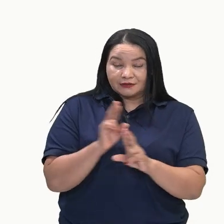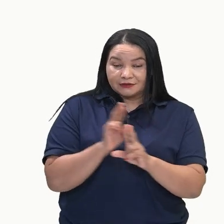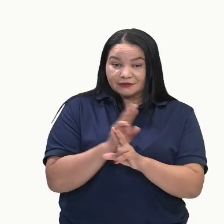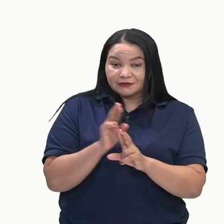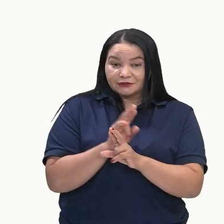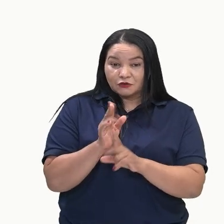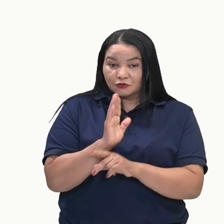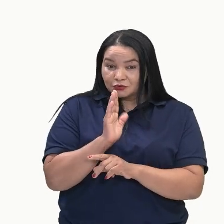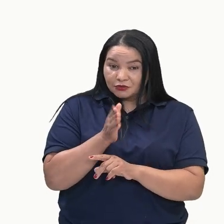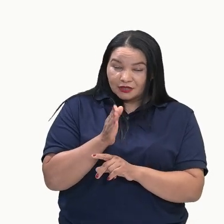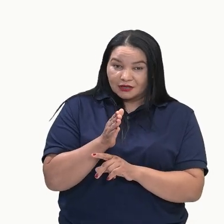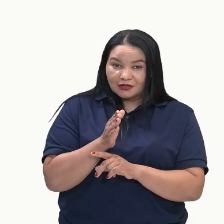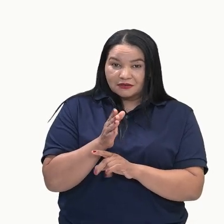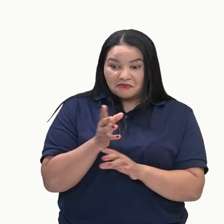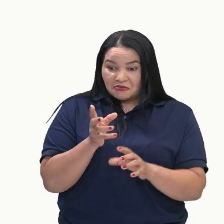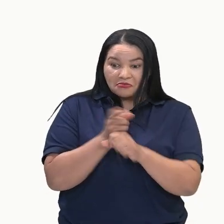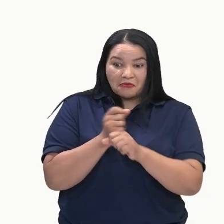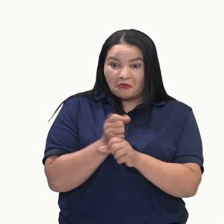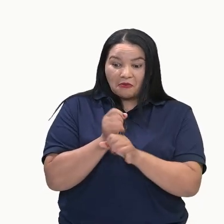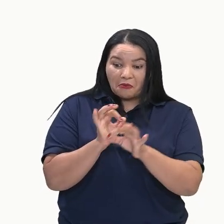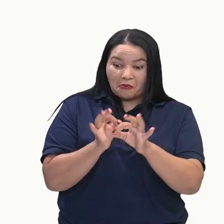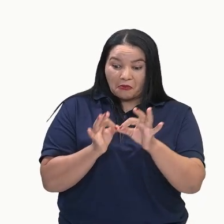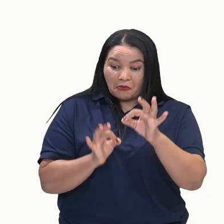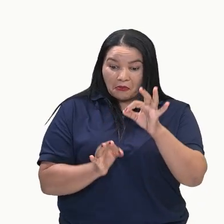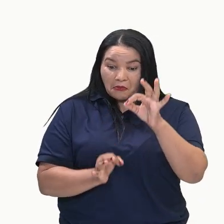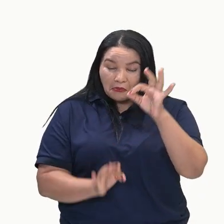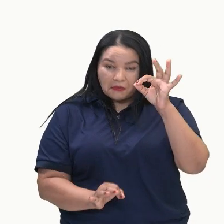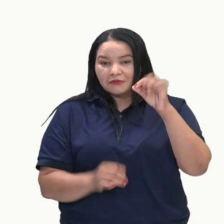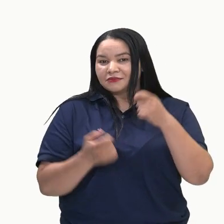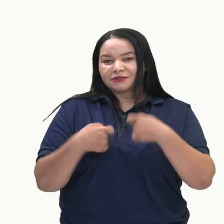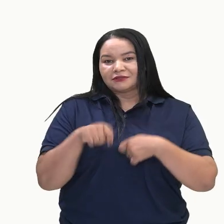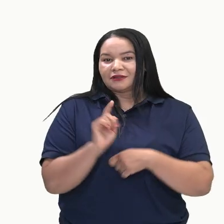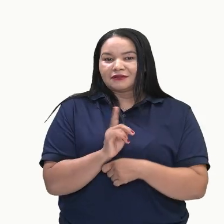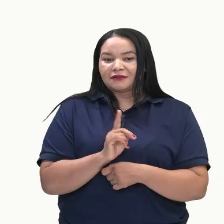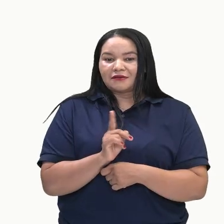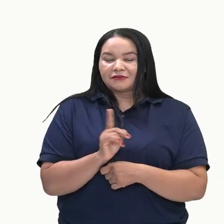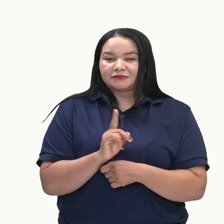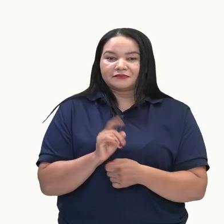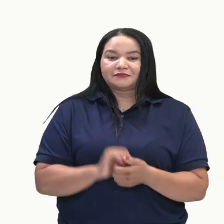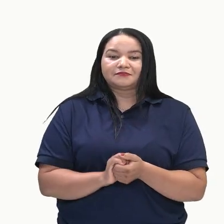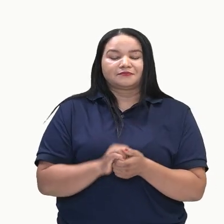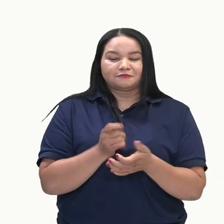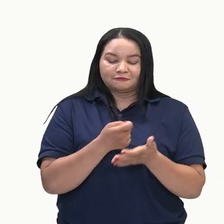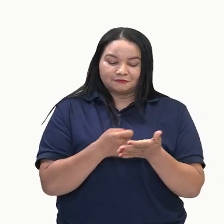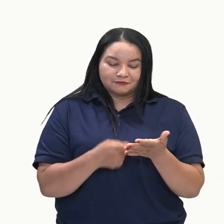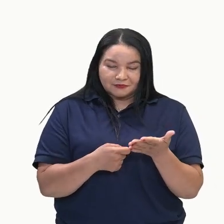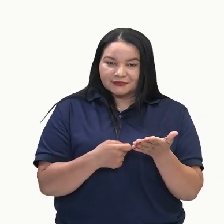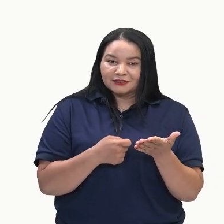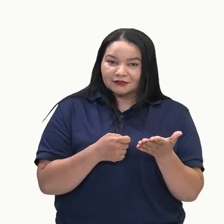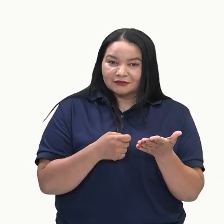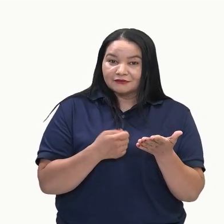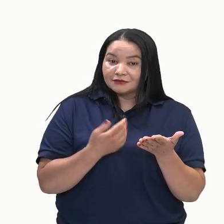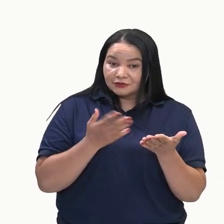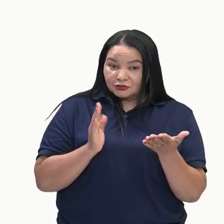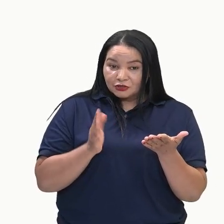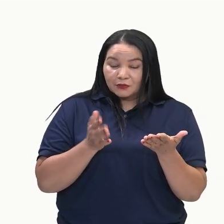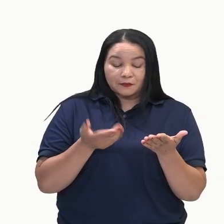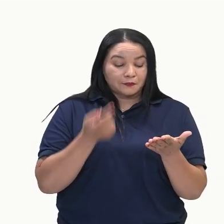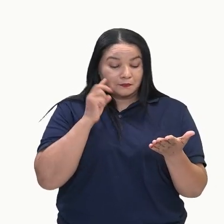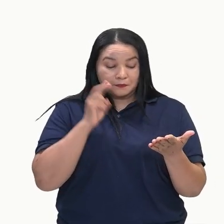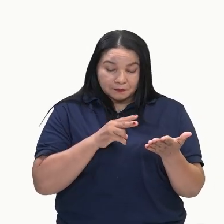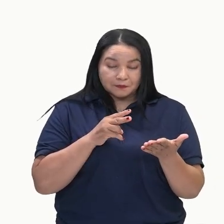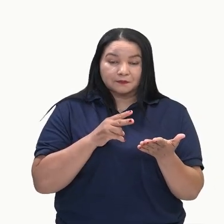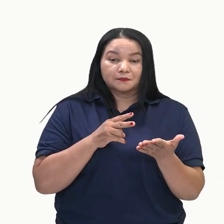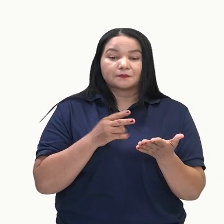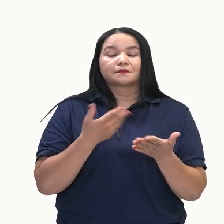você não precisa fazer uma conta monstruosa, basta você ter a anotação aí e seguir, tudo bem? Mas